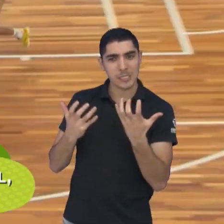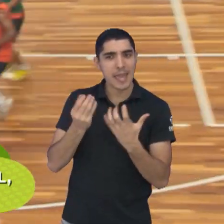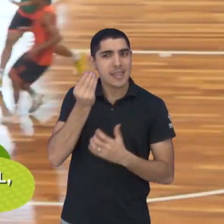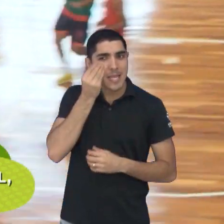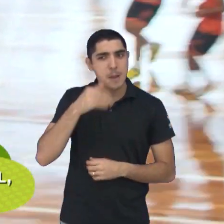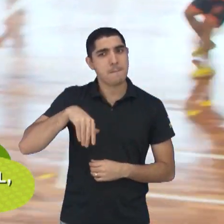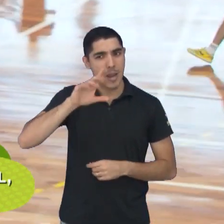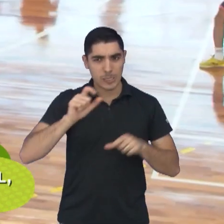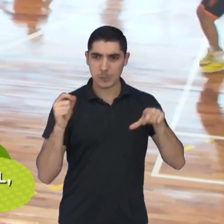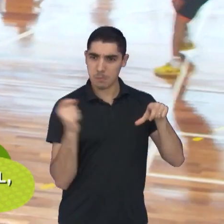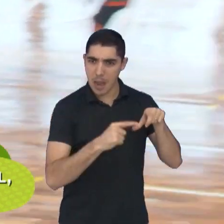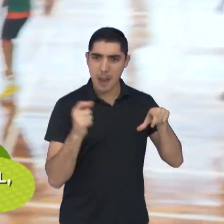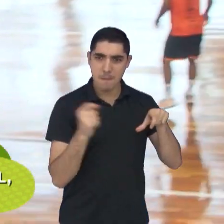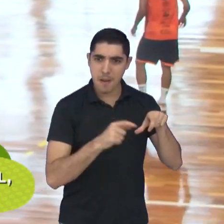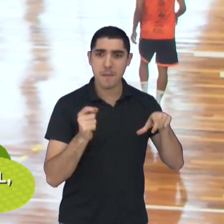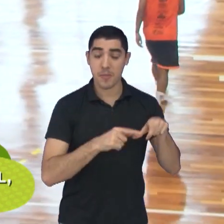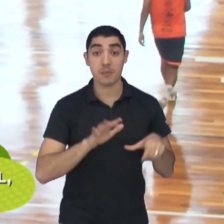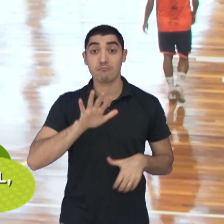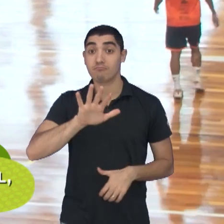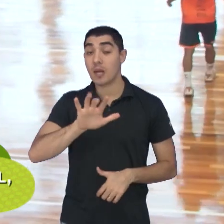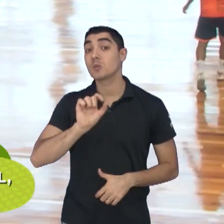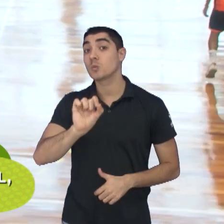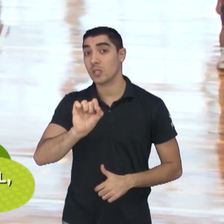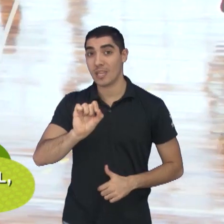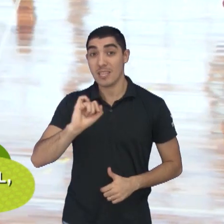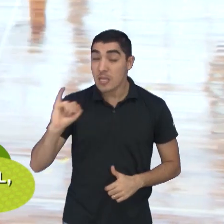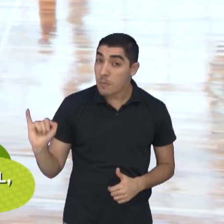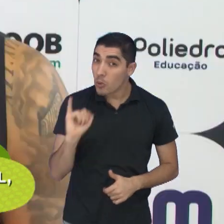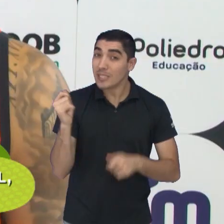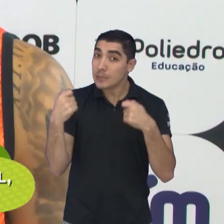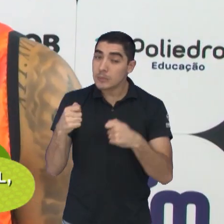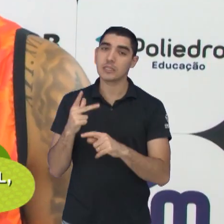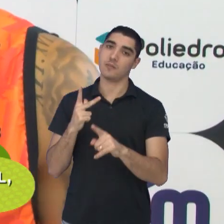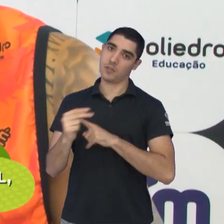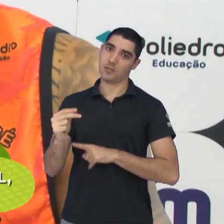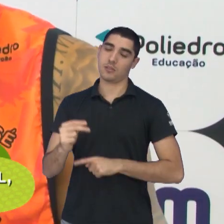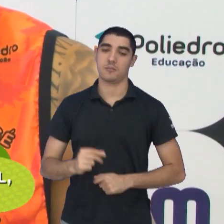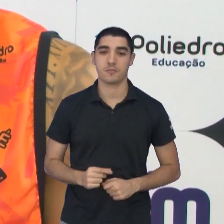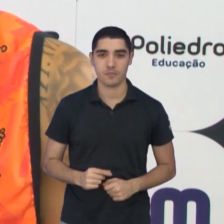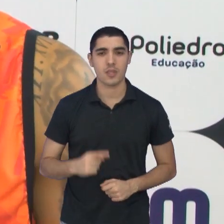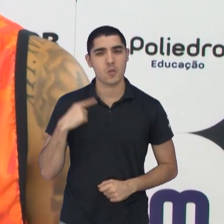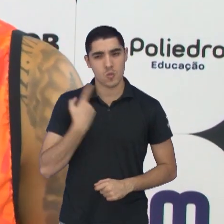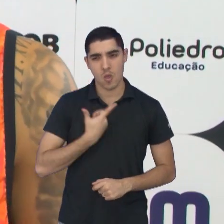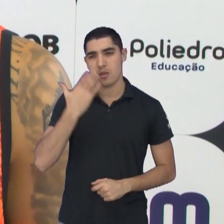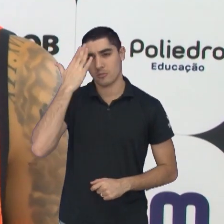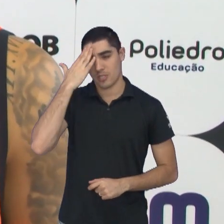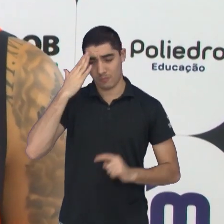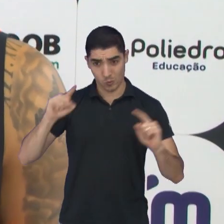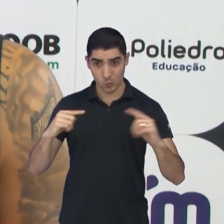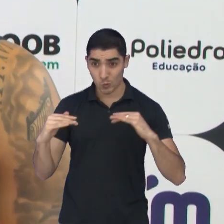marca. Porém, mais importante do que isso é voltar a vencer. A gente sabe que vai ser um jogo muito complicado, muito